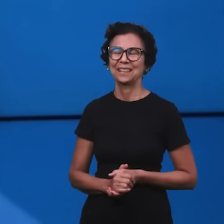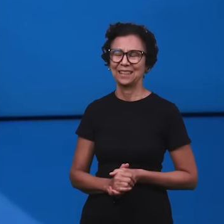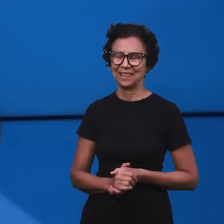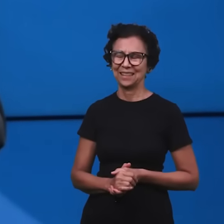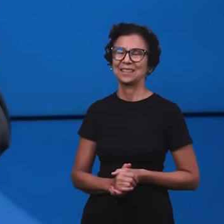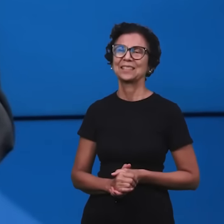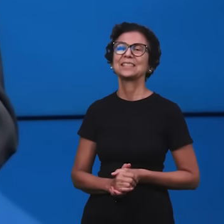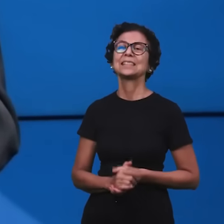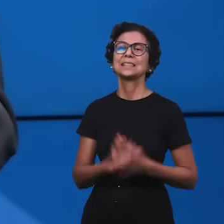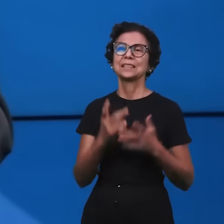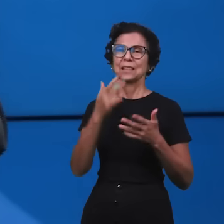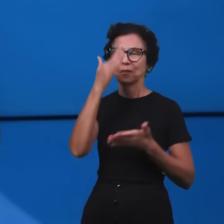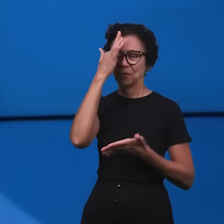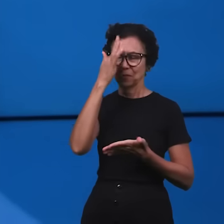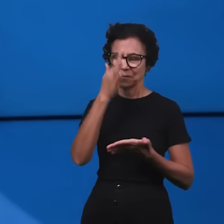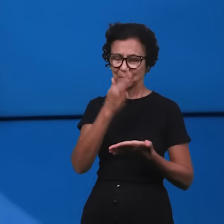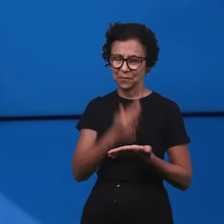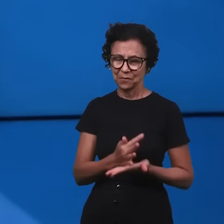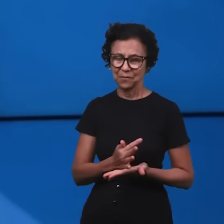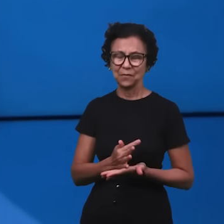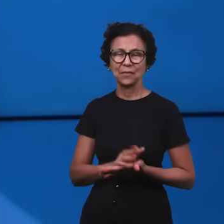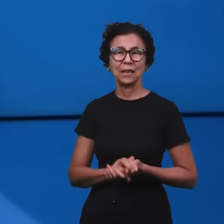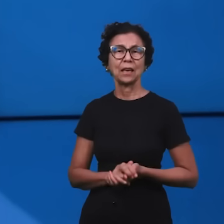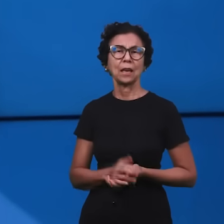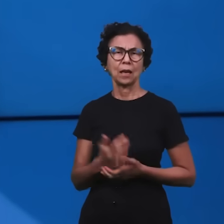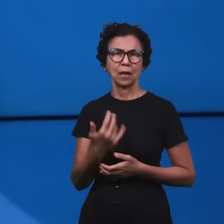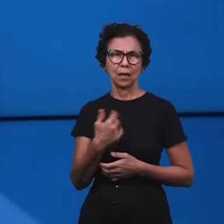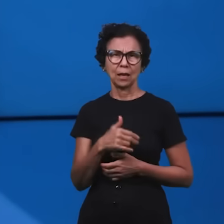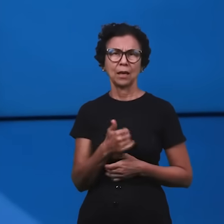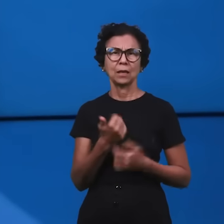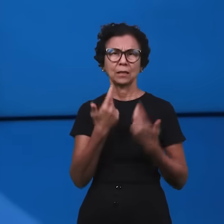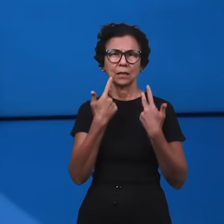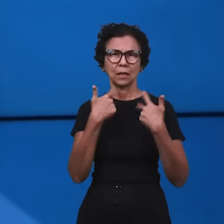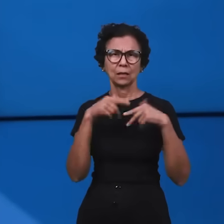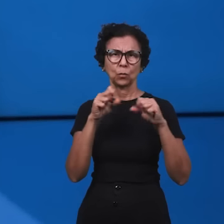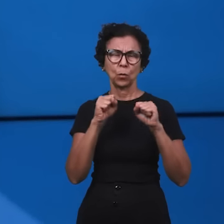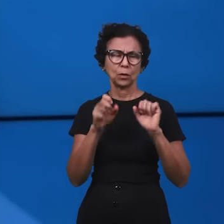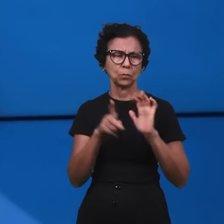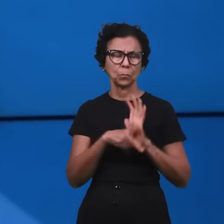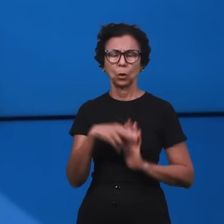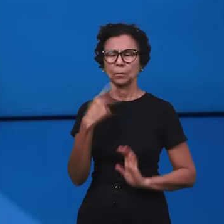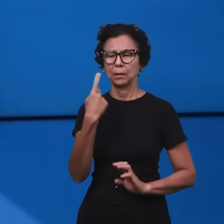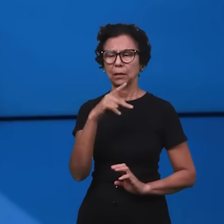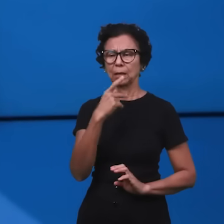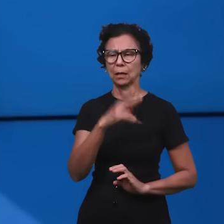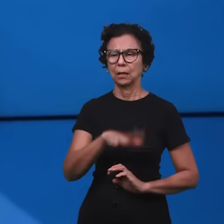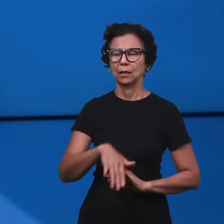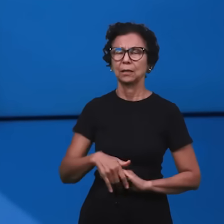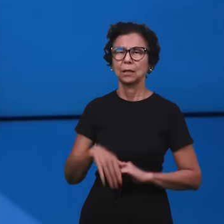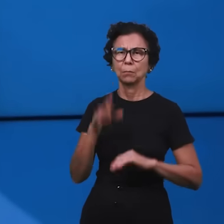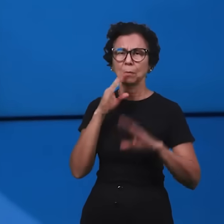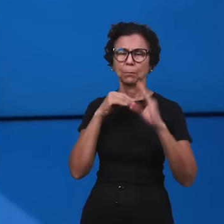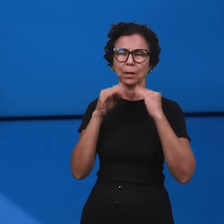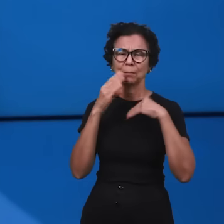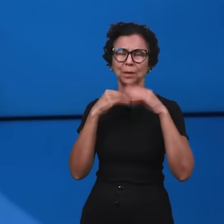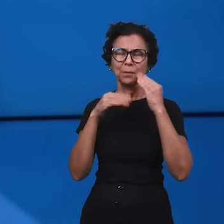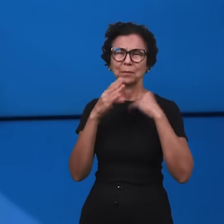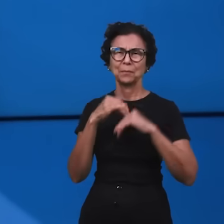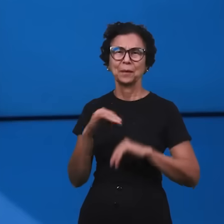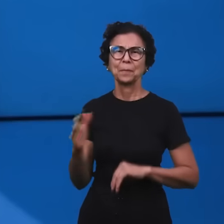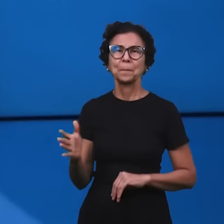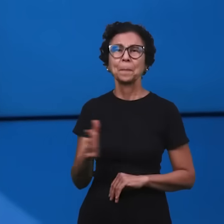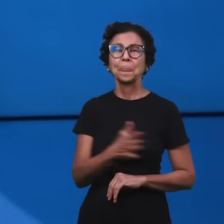Então é preciso ter fé. E ele falou ali na linguagem dele, balbuciando, né? Lá também de Abadia dos Dourados,